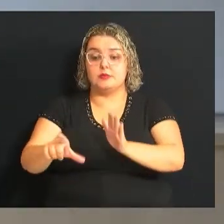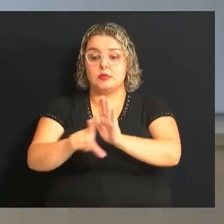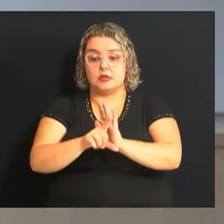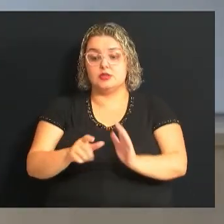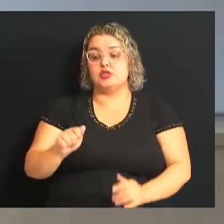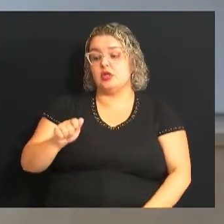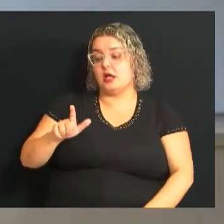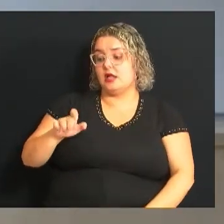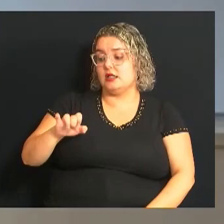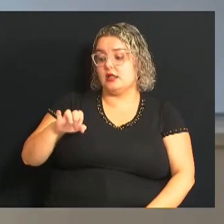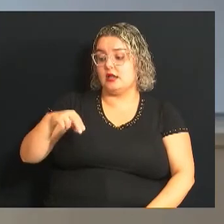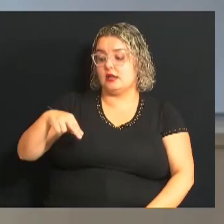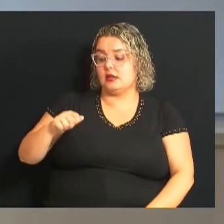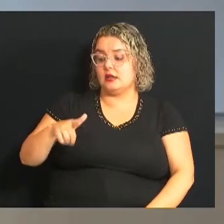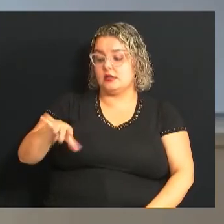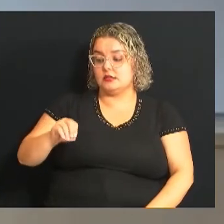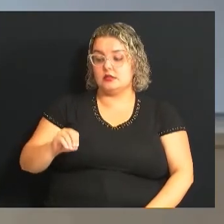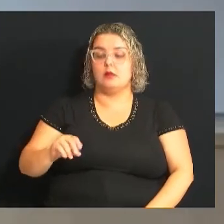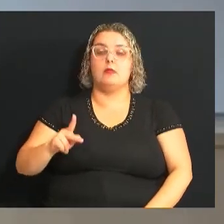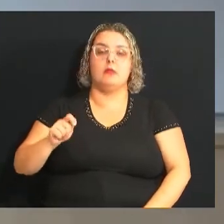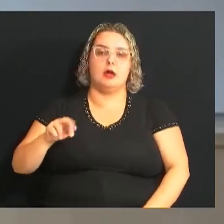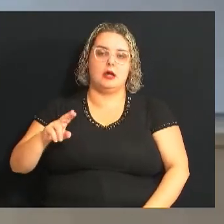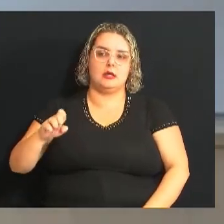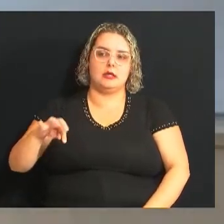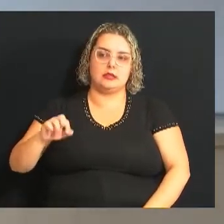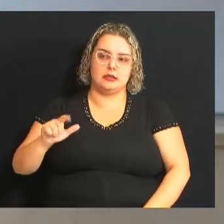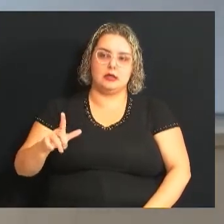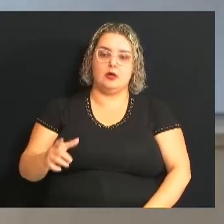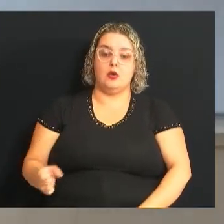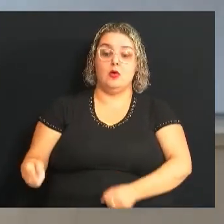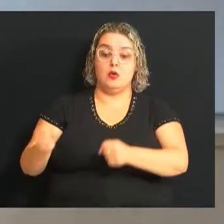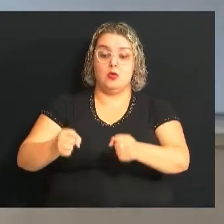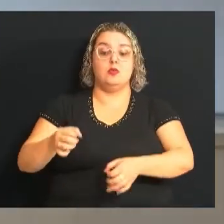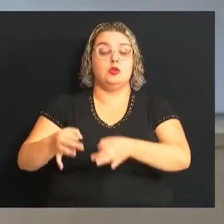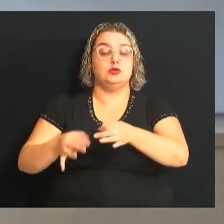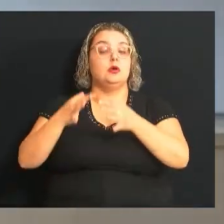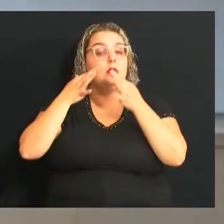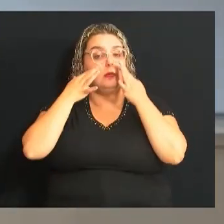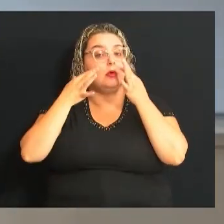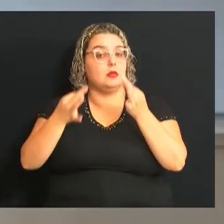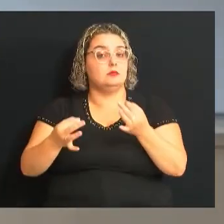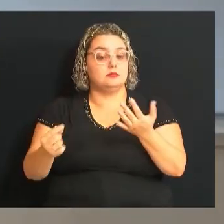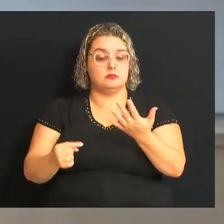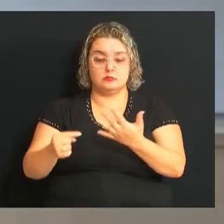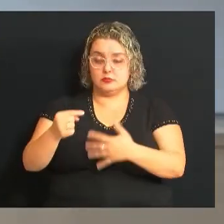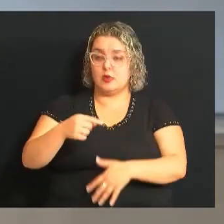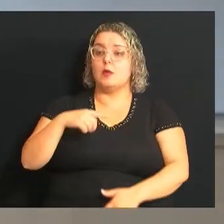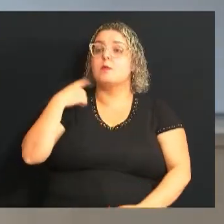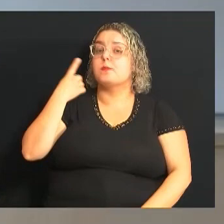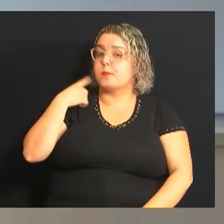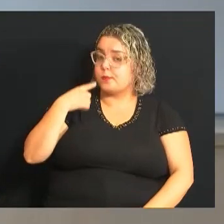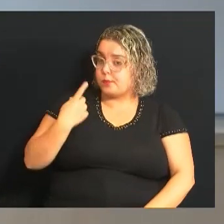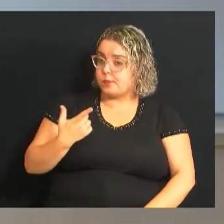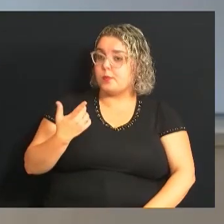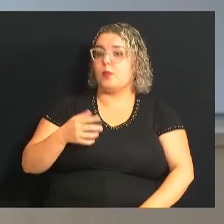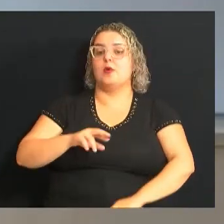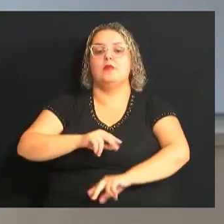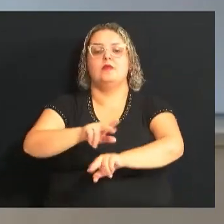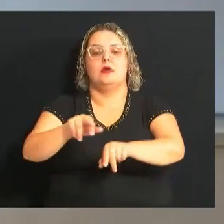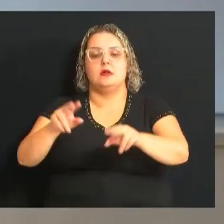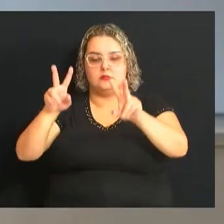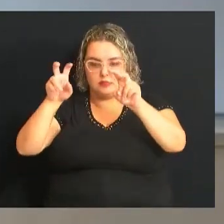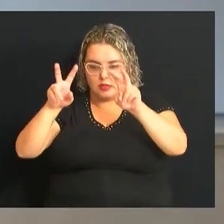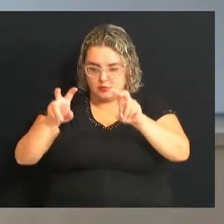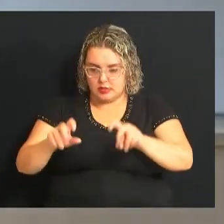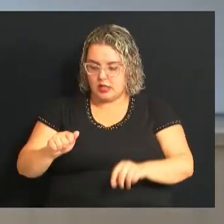parental. Então, o Poder Judiciário está muito atento a esse fato, né? Os advogados têm pegado muitos casos de